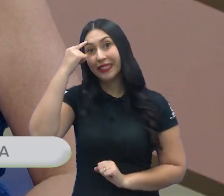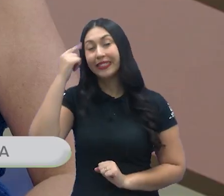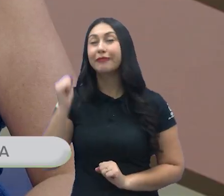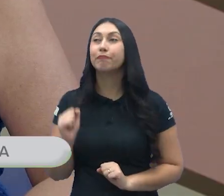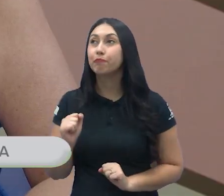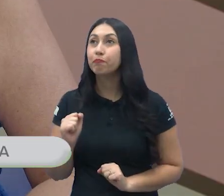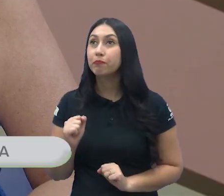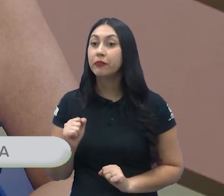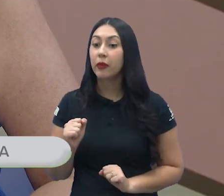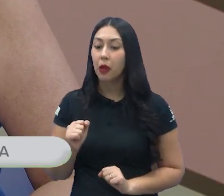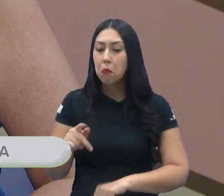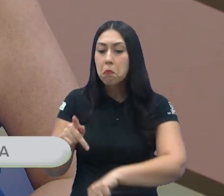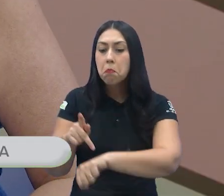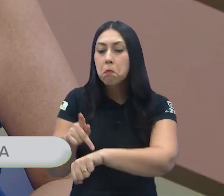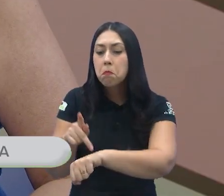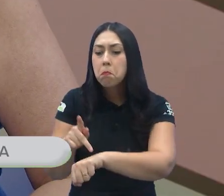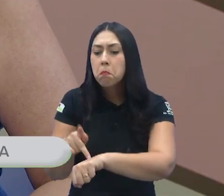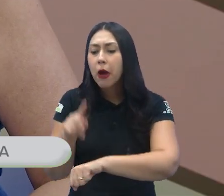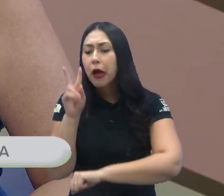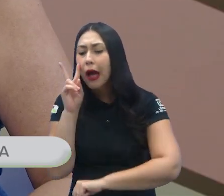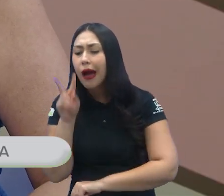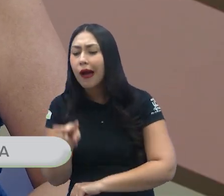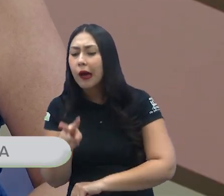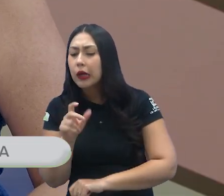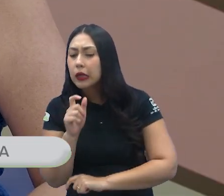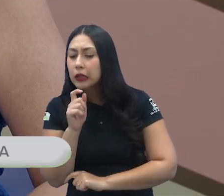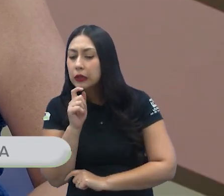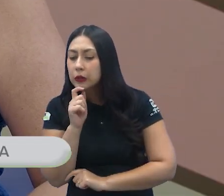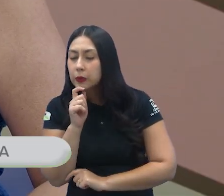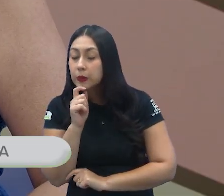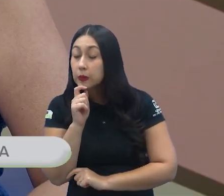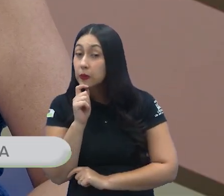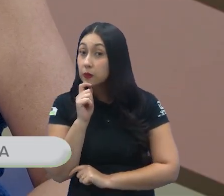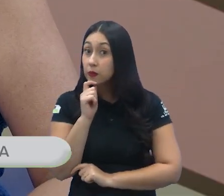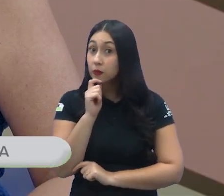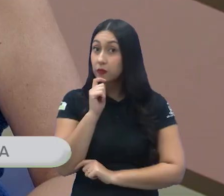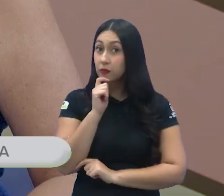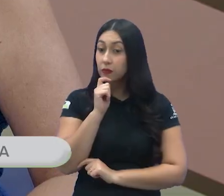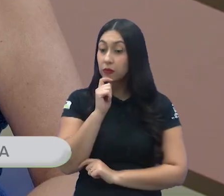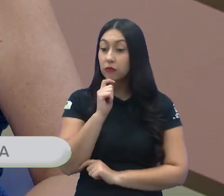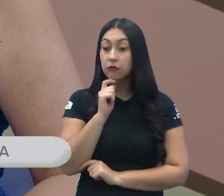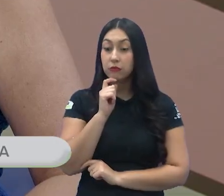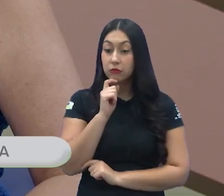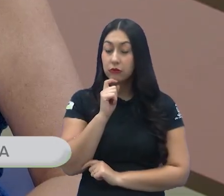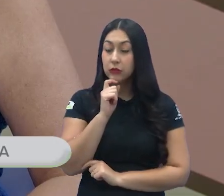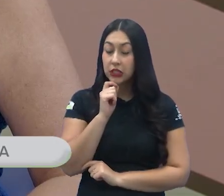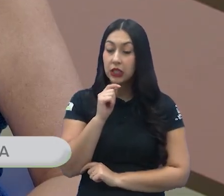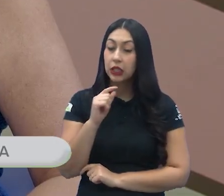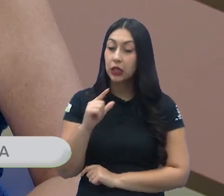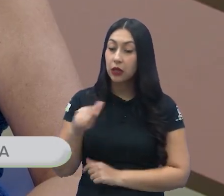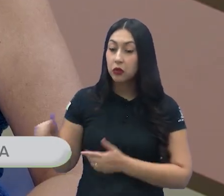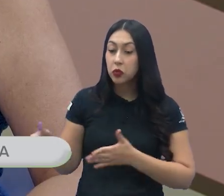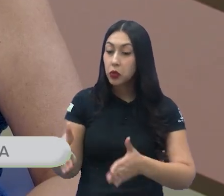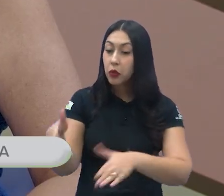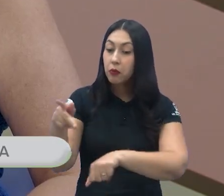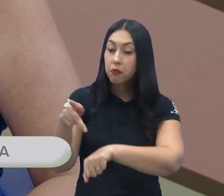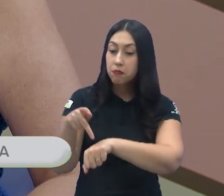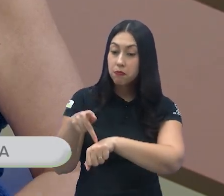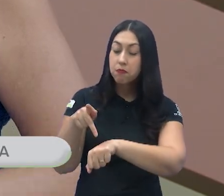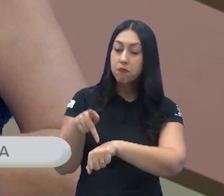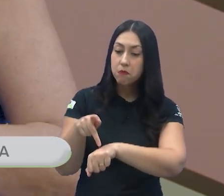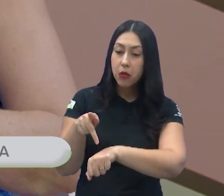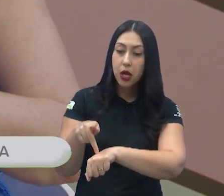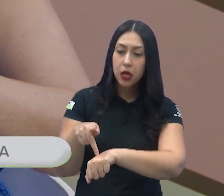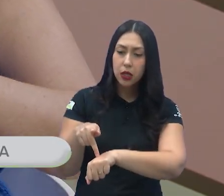fleumático encontrando a pedra no meio do caminho. Ele diz assim, havia uma pedra no meio do caminho. Então, ele